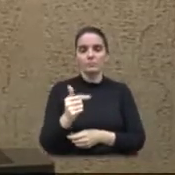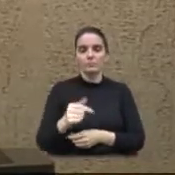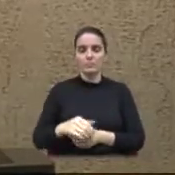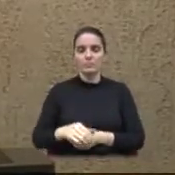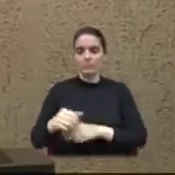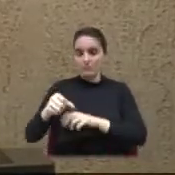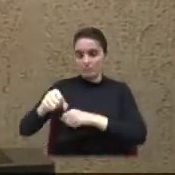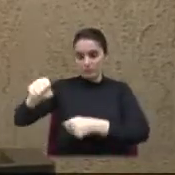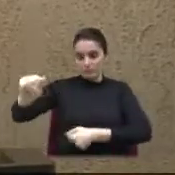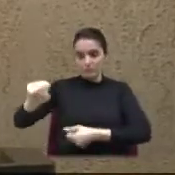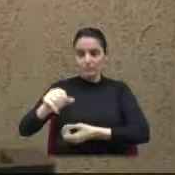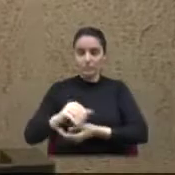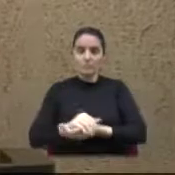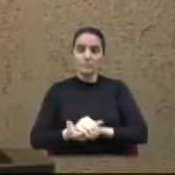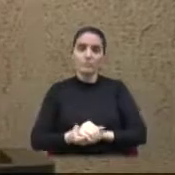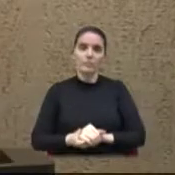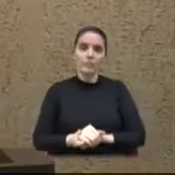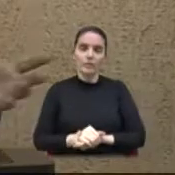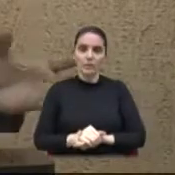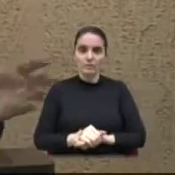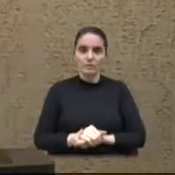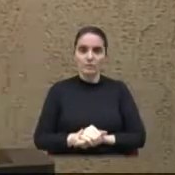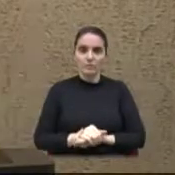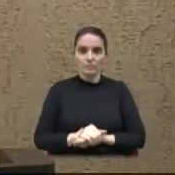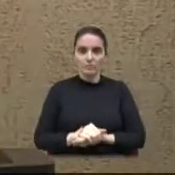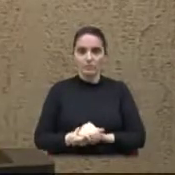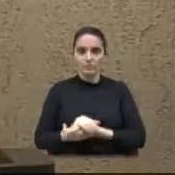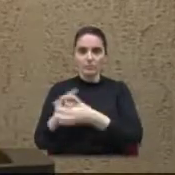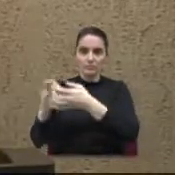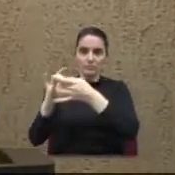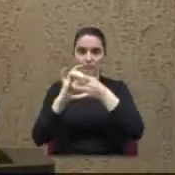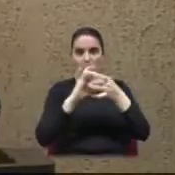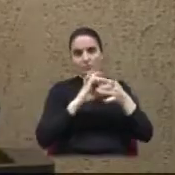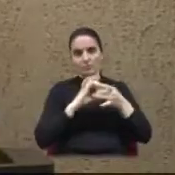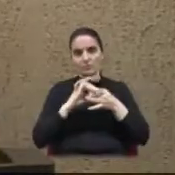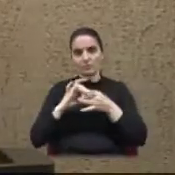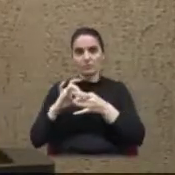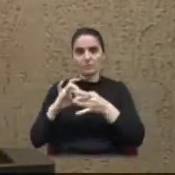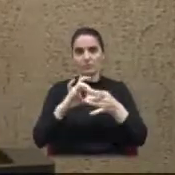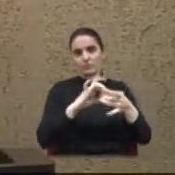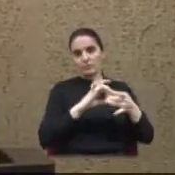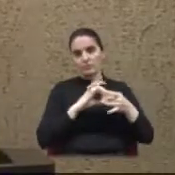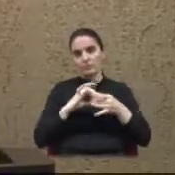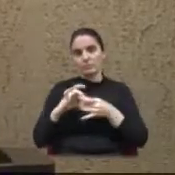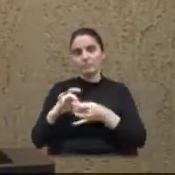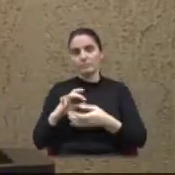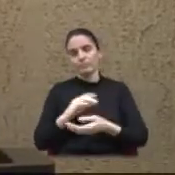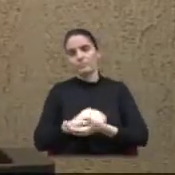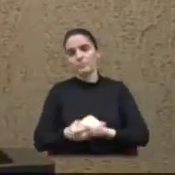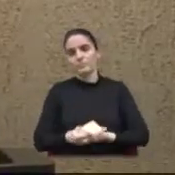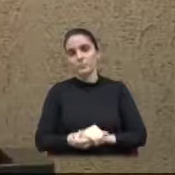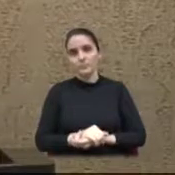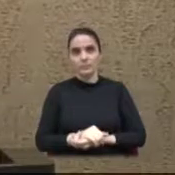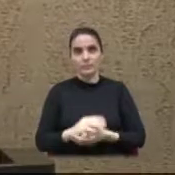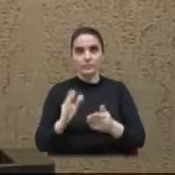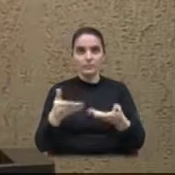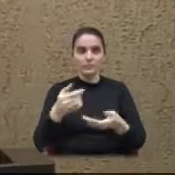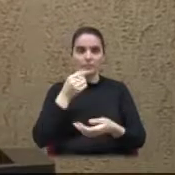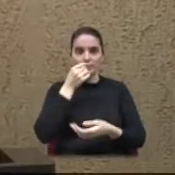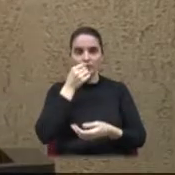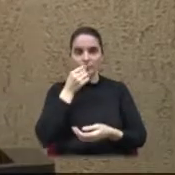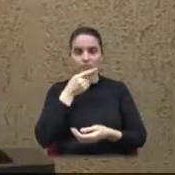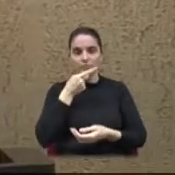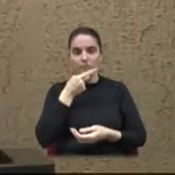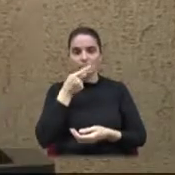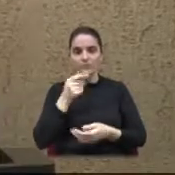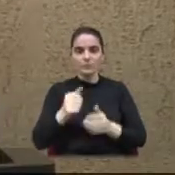Limeira. E para contextualizar a importância do advogado, me remeto à criação dos primeiros cursos